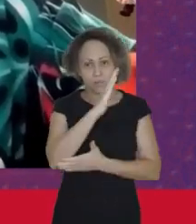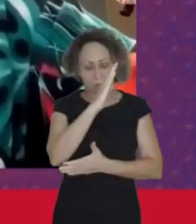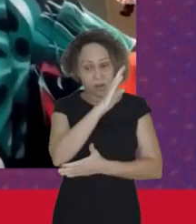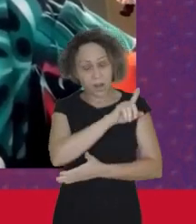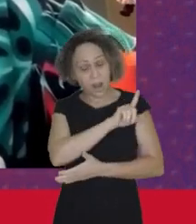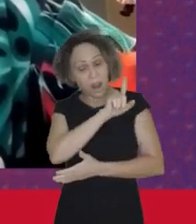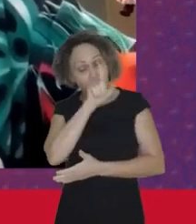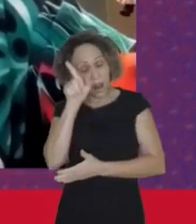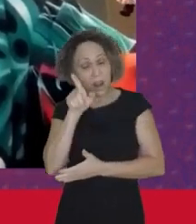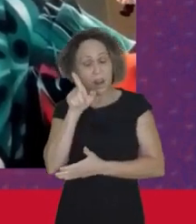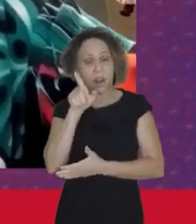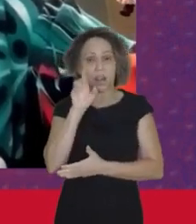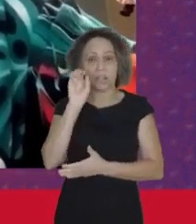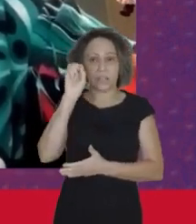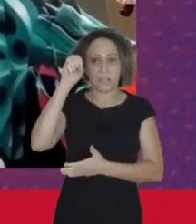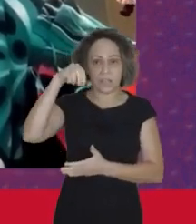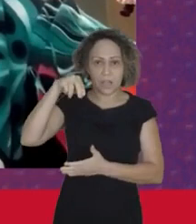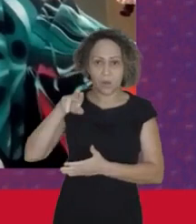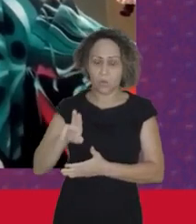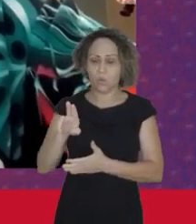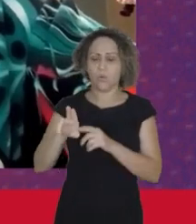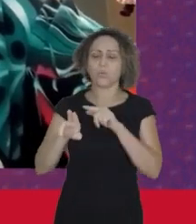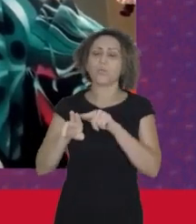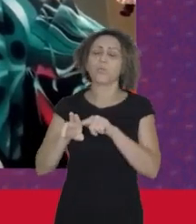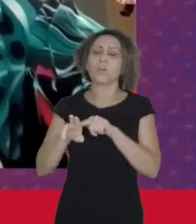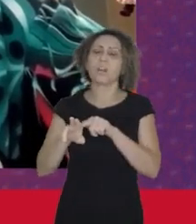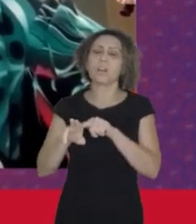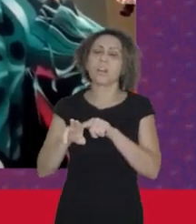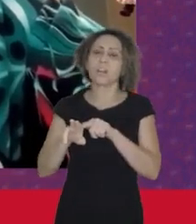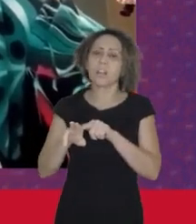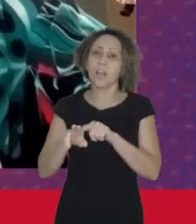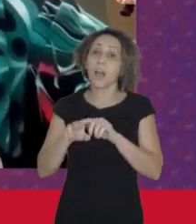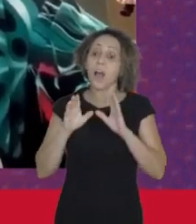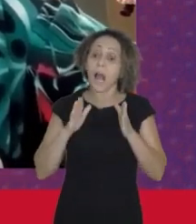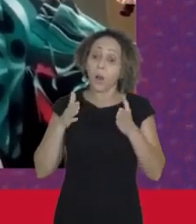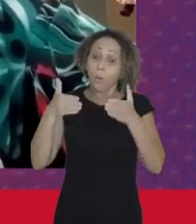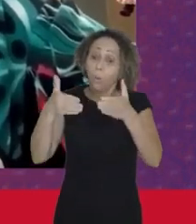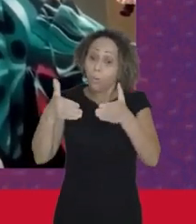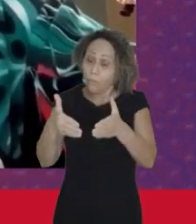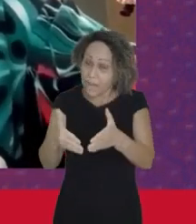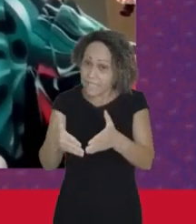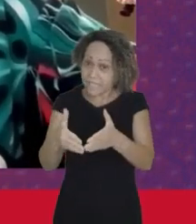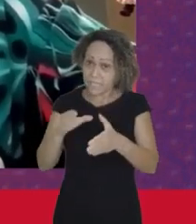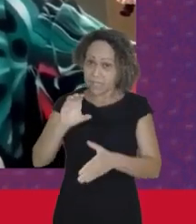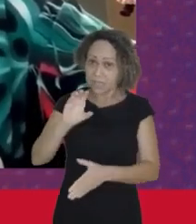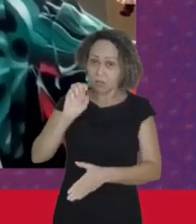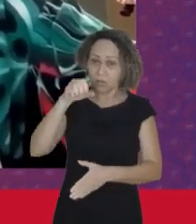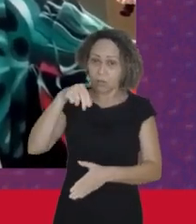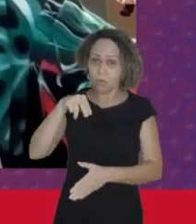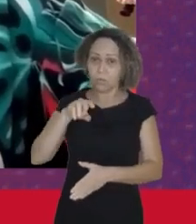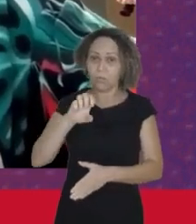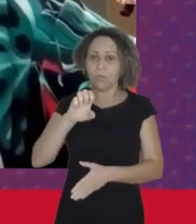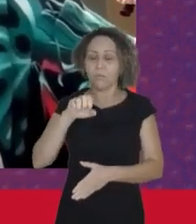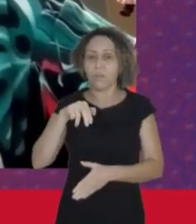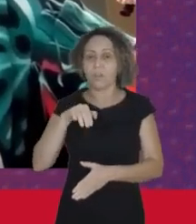Nações Unidas a Convenção sobre os Direitos das Pessoas com Deficiência, uma convenção